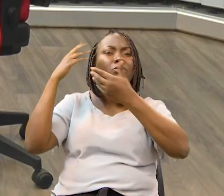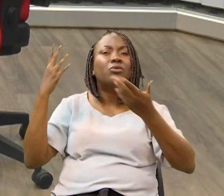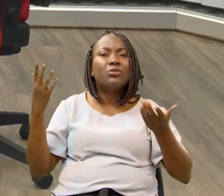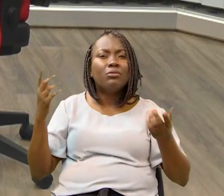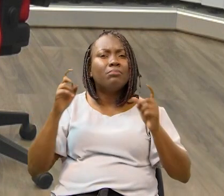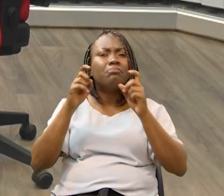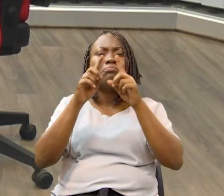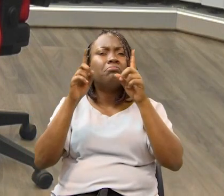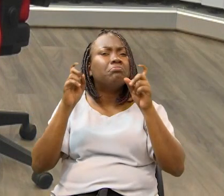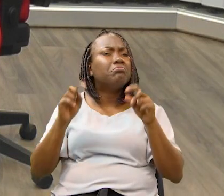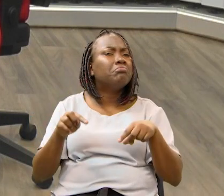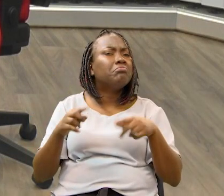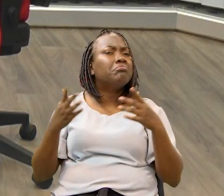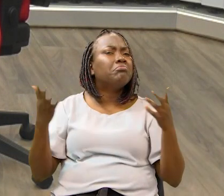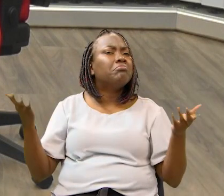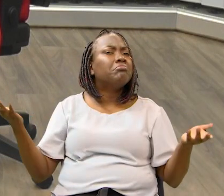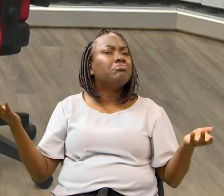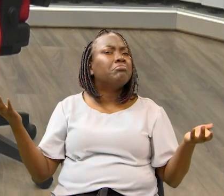mulher? Será